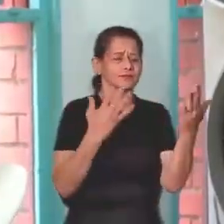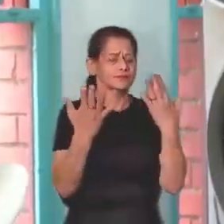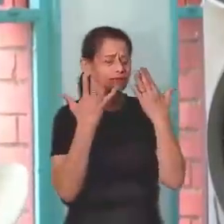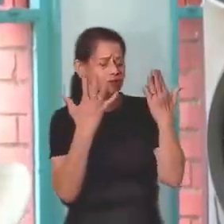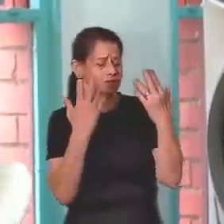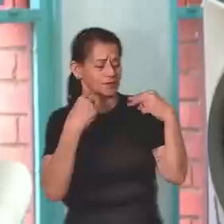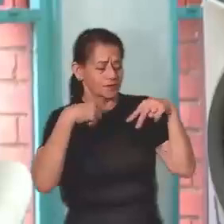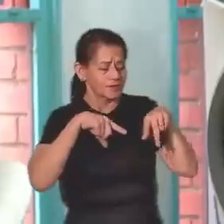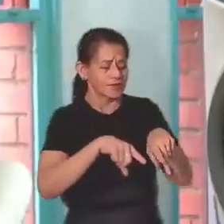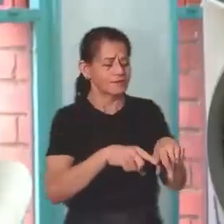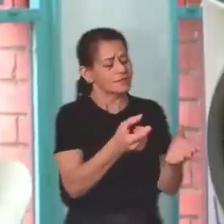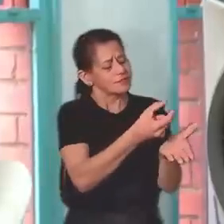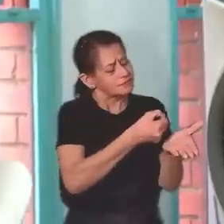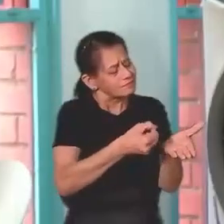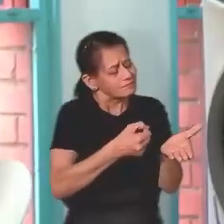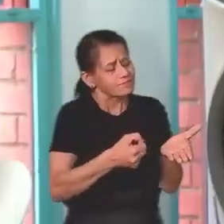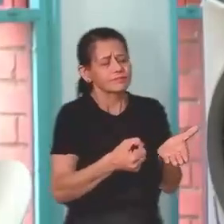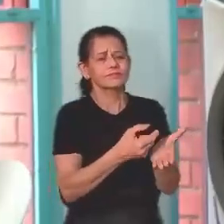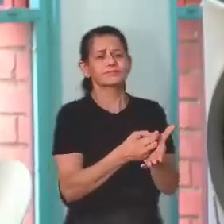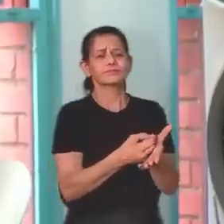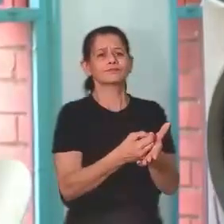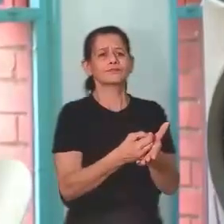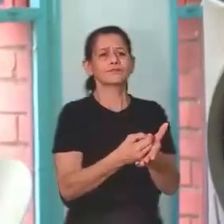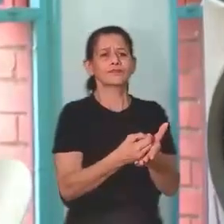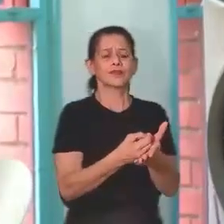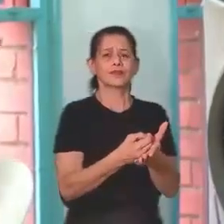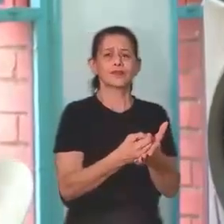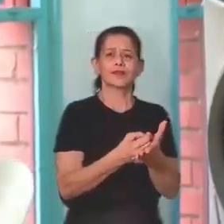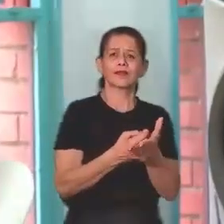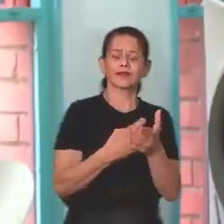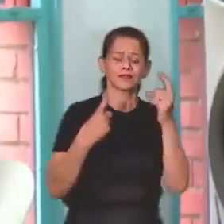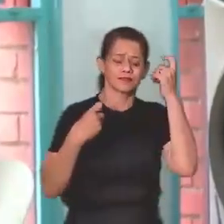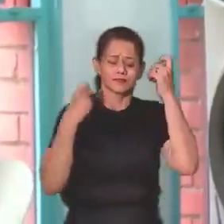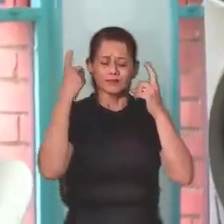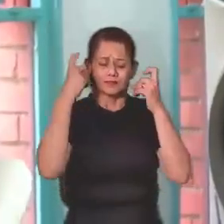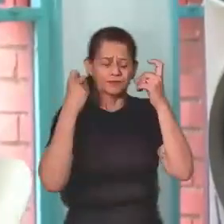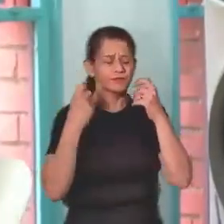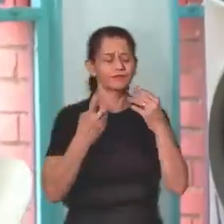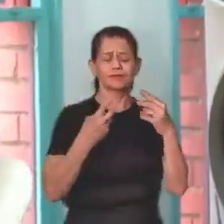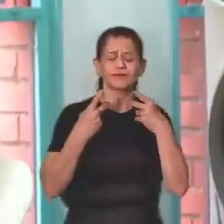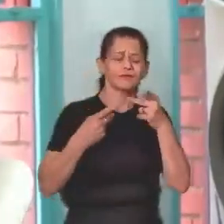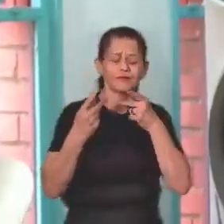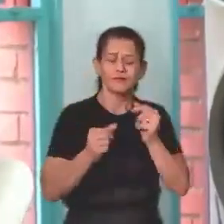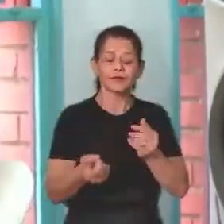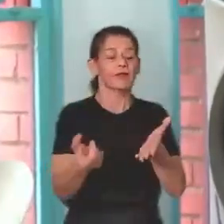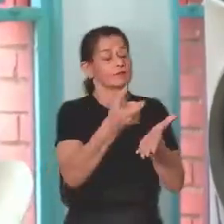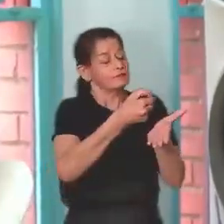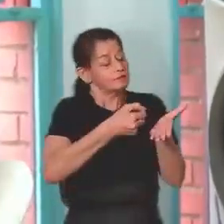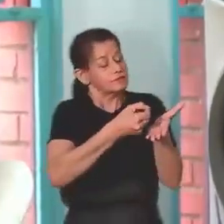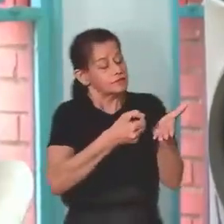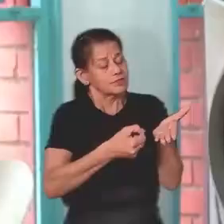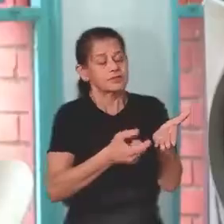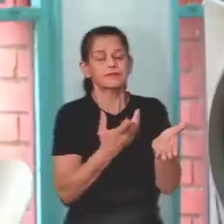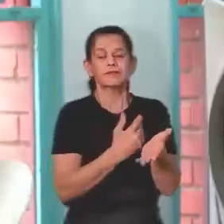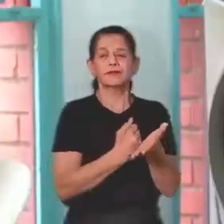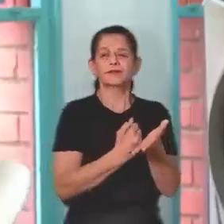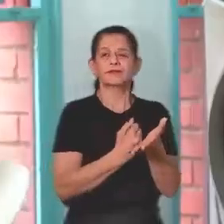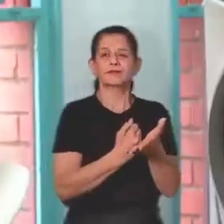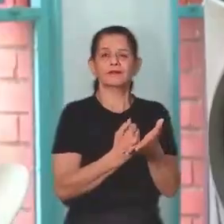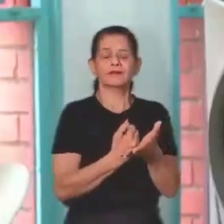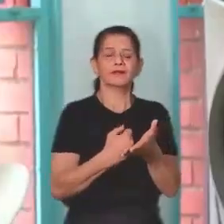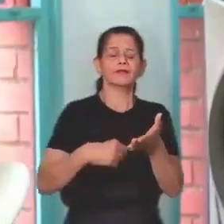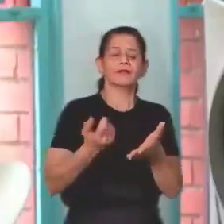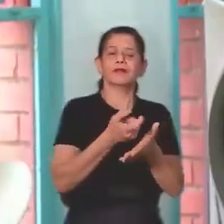né? Então, assim, coisas que, às vezes, você não consegue falar, você não consegue expor, você escreve, né? A liberdade que